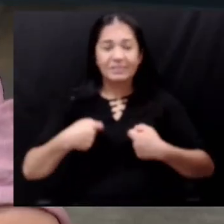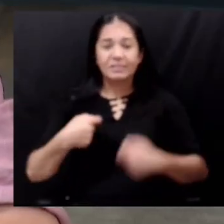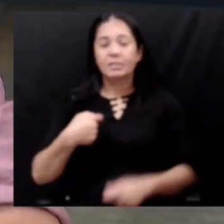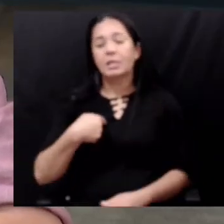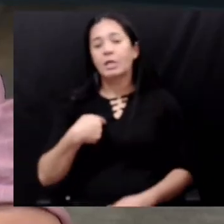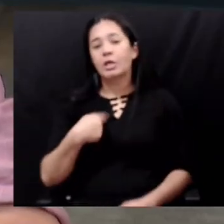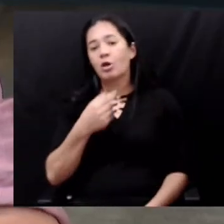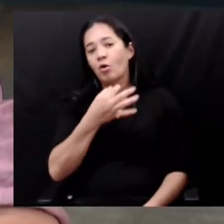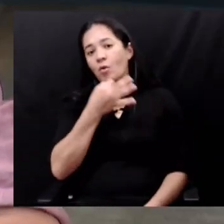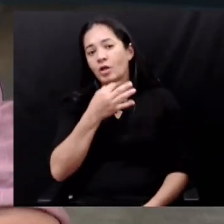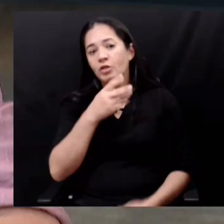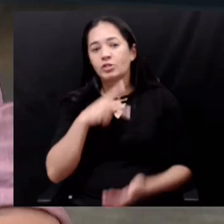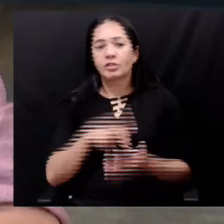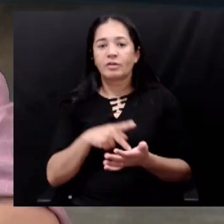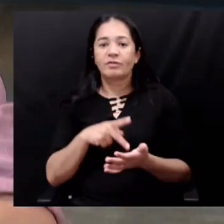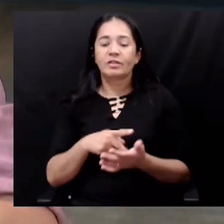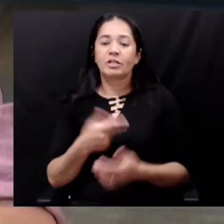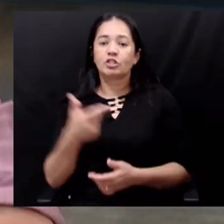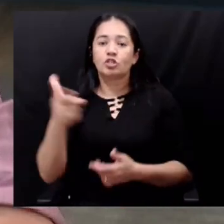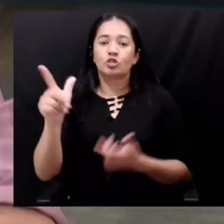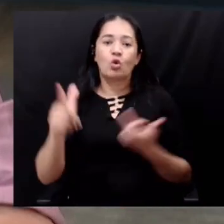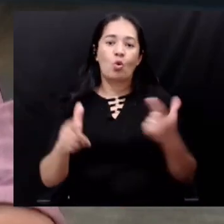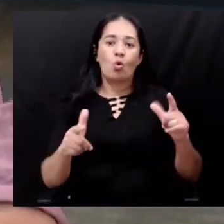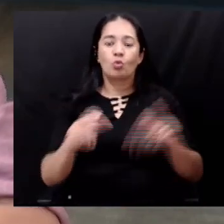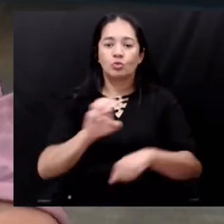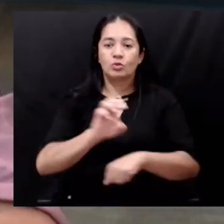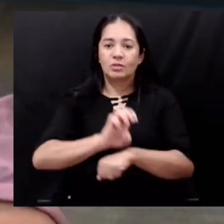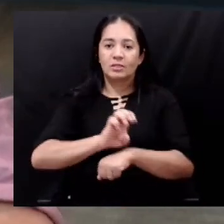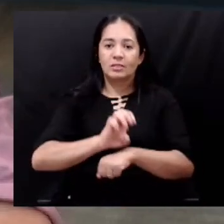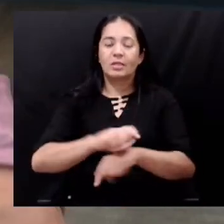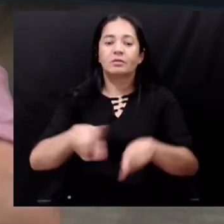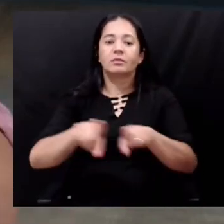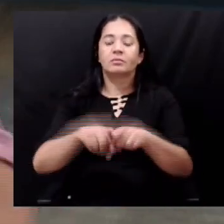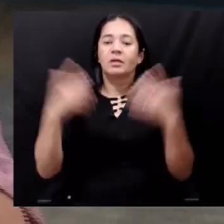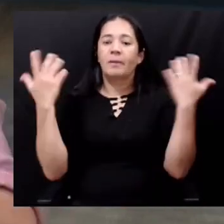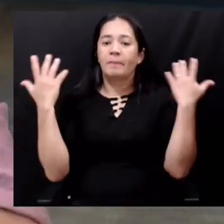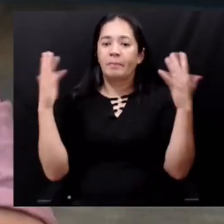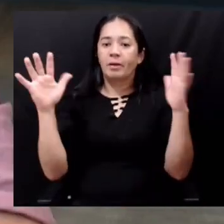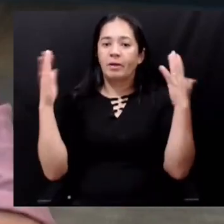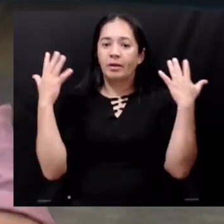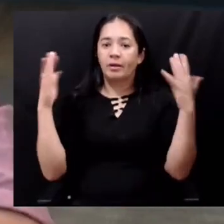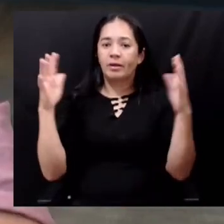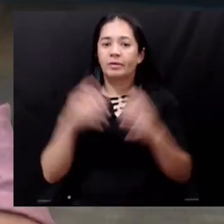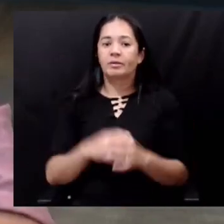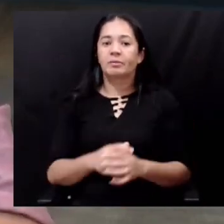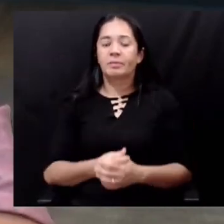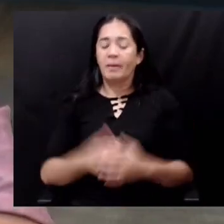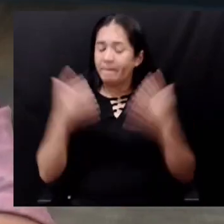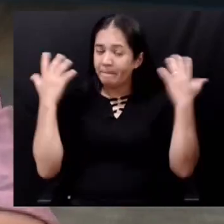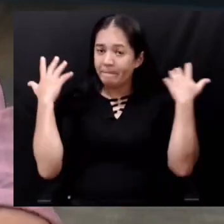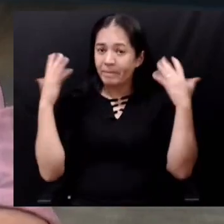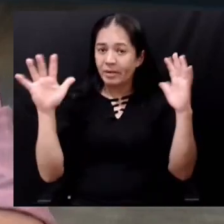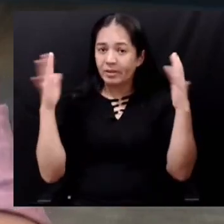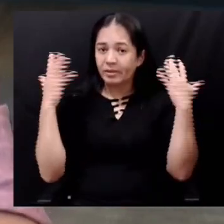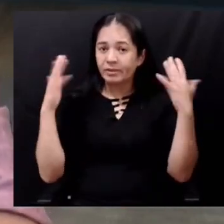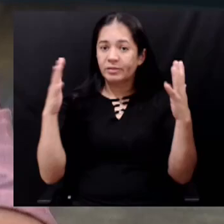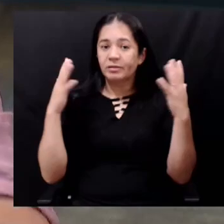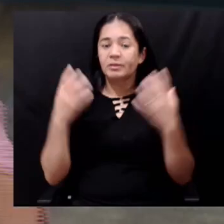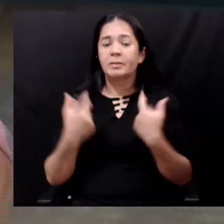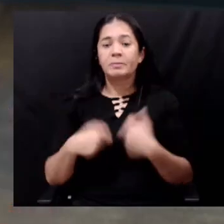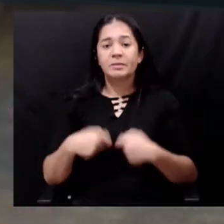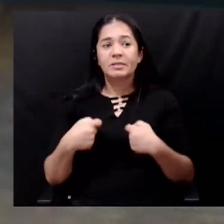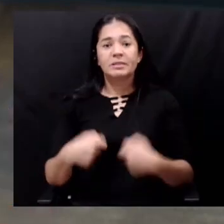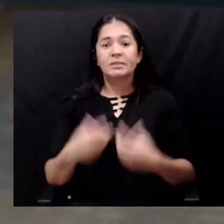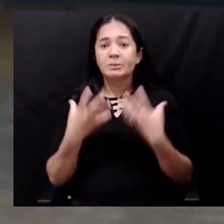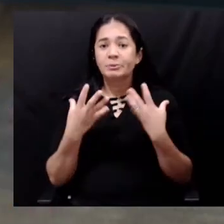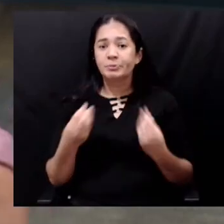outros estados. Então, parabéns. Não é puxação de saco. Parabéns. É muito necessário.